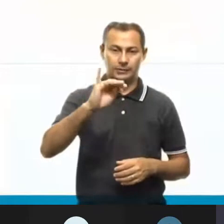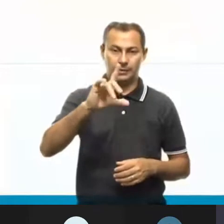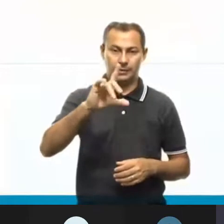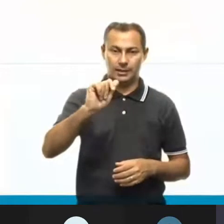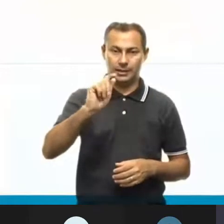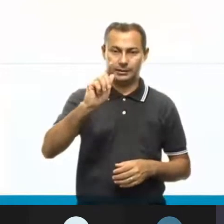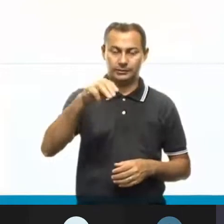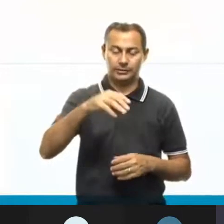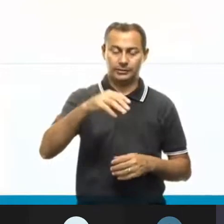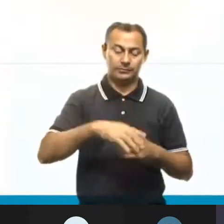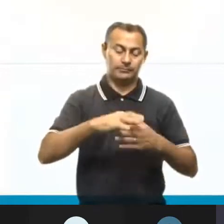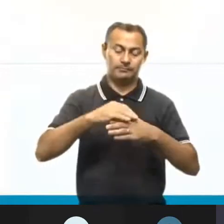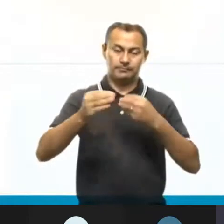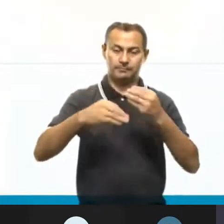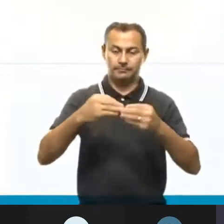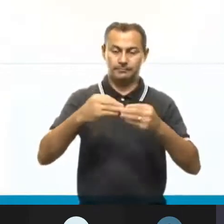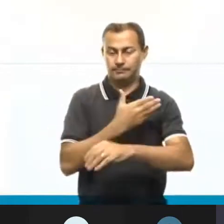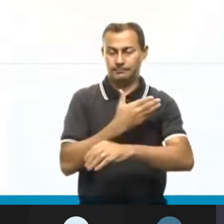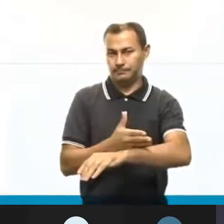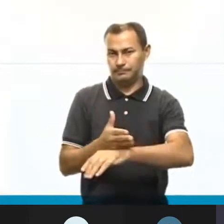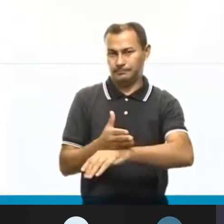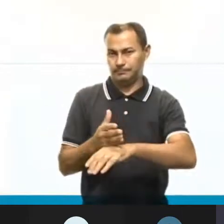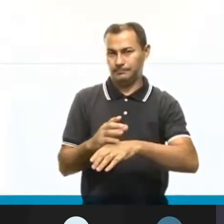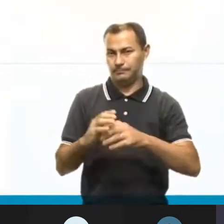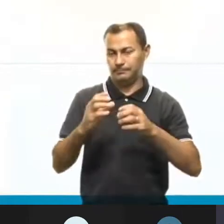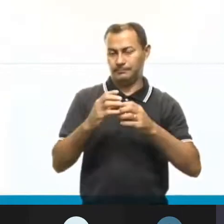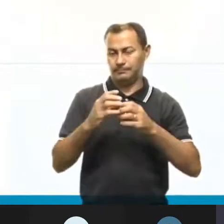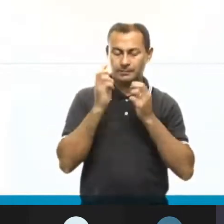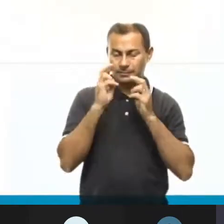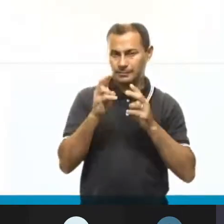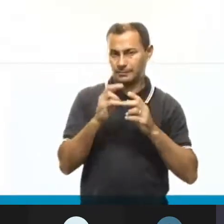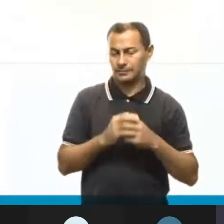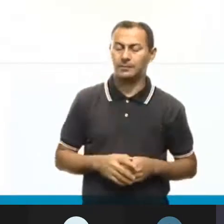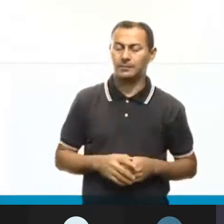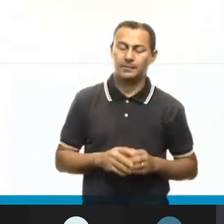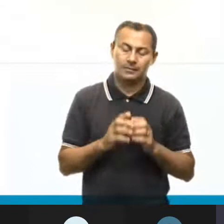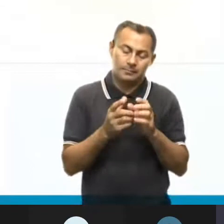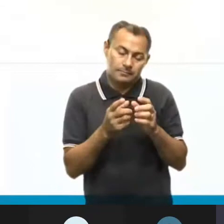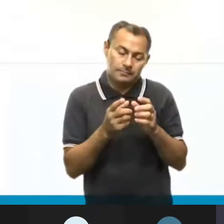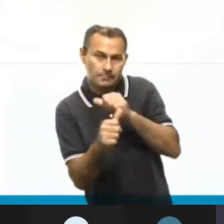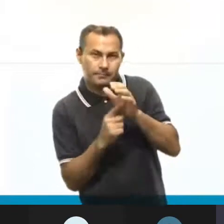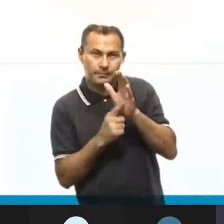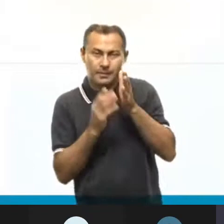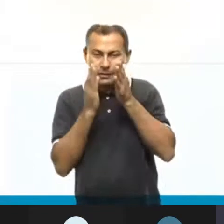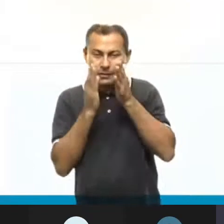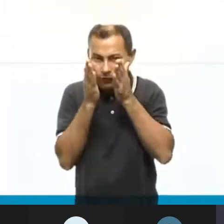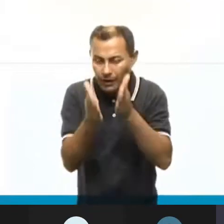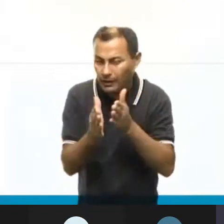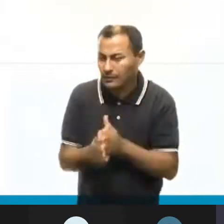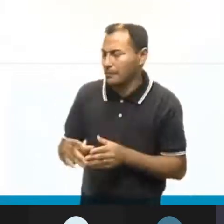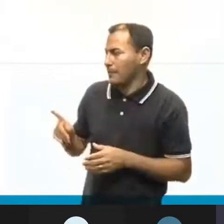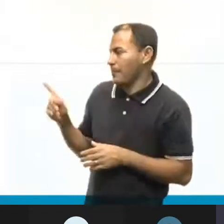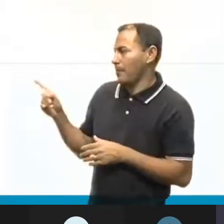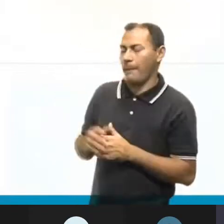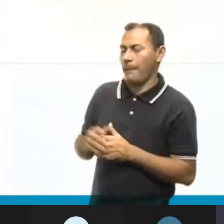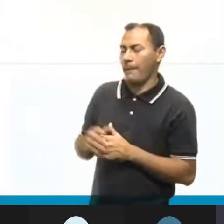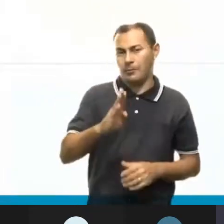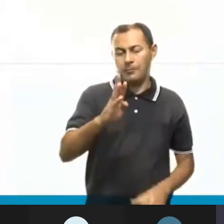ok? Então, se a gente olhar agora, rodando a nossa lâmina aí, vamos focar aqui